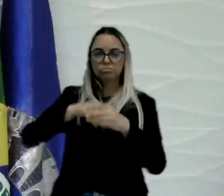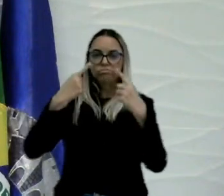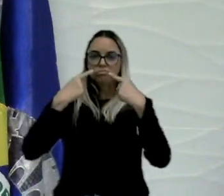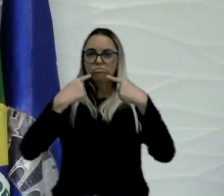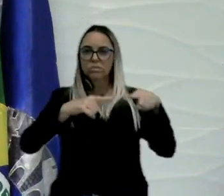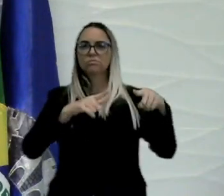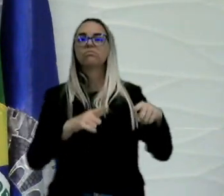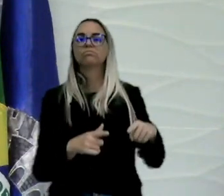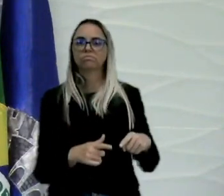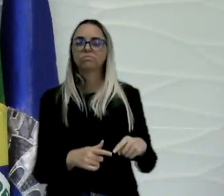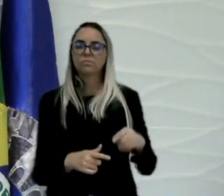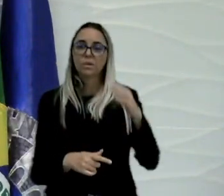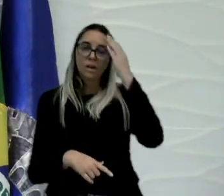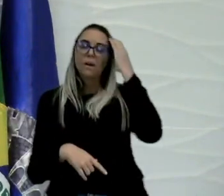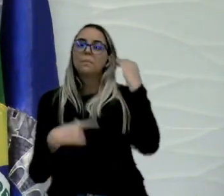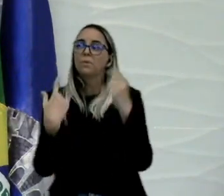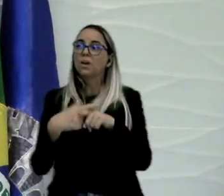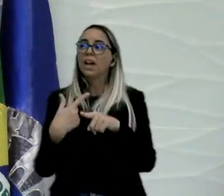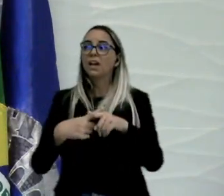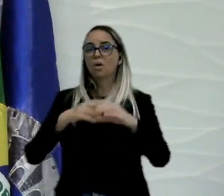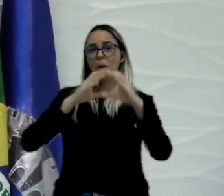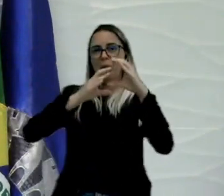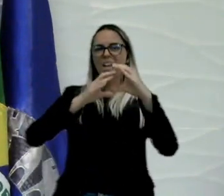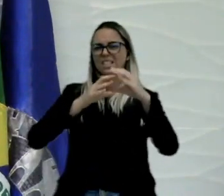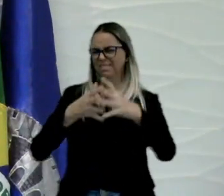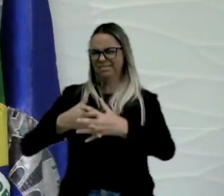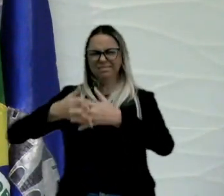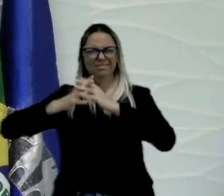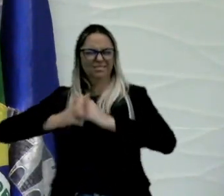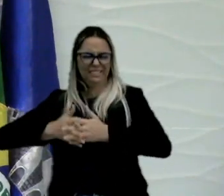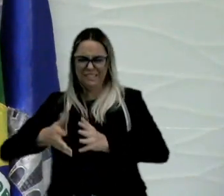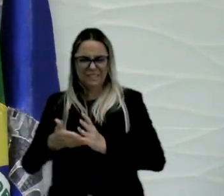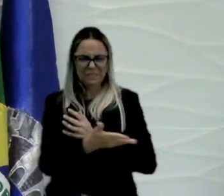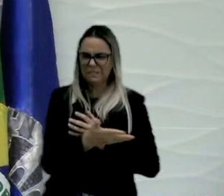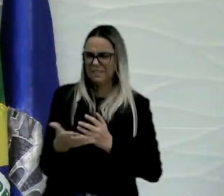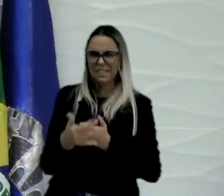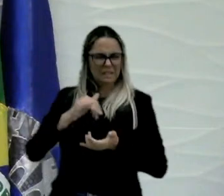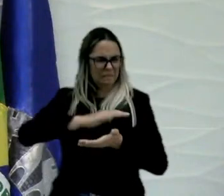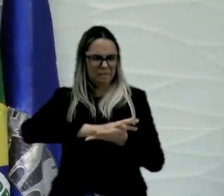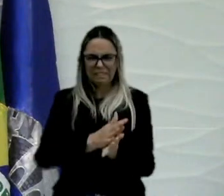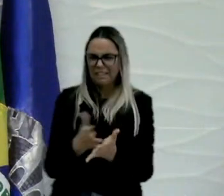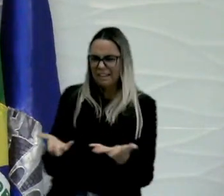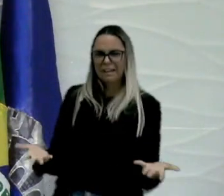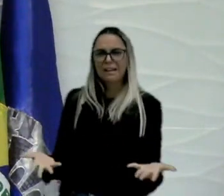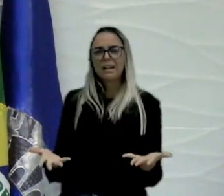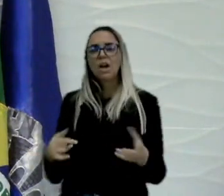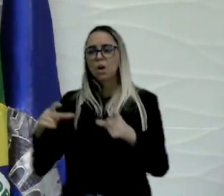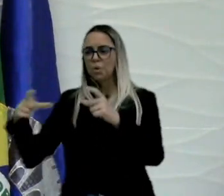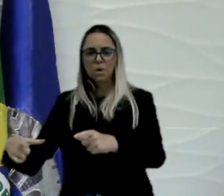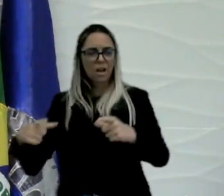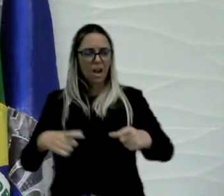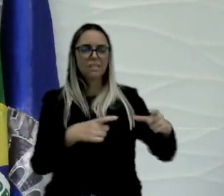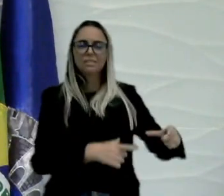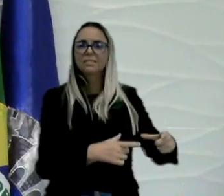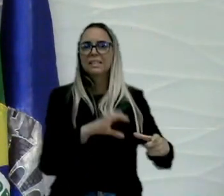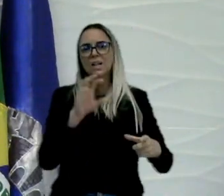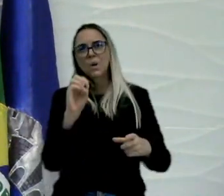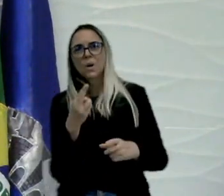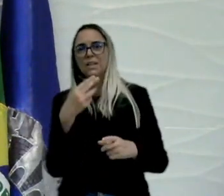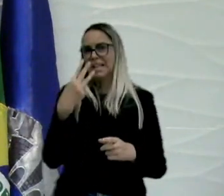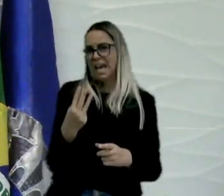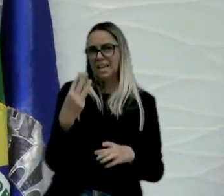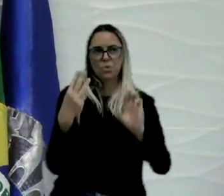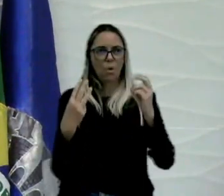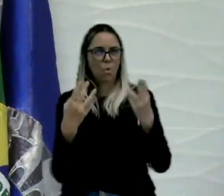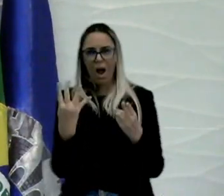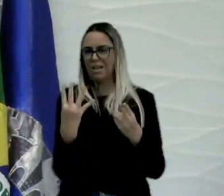vista os transtornos que essa empresa tem causado a nossa população existe localidades que há TRS 4 e 5